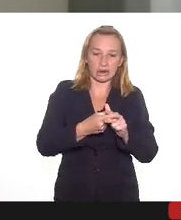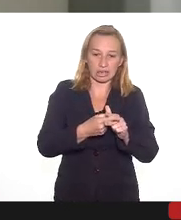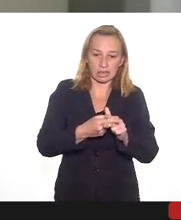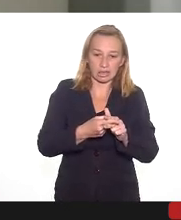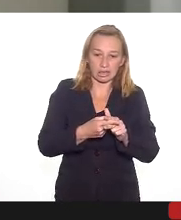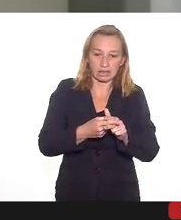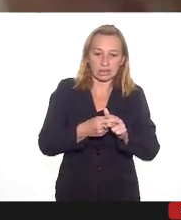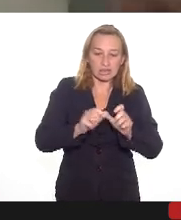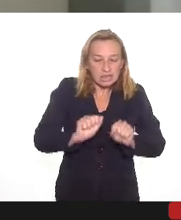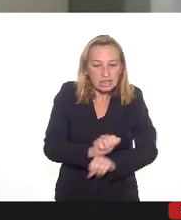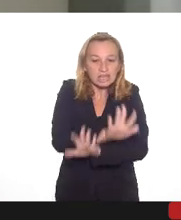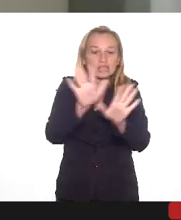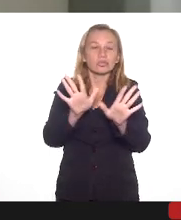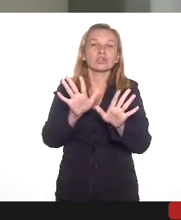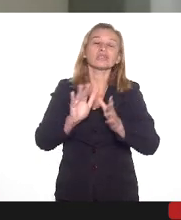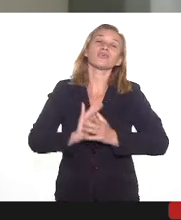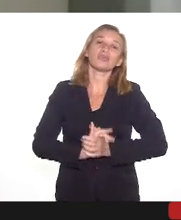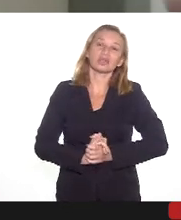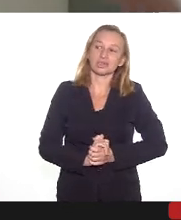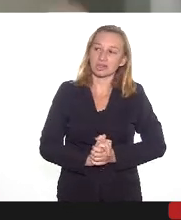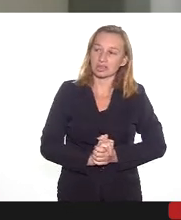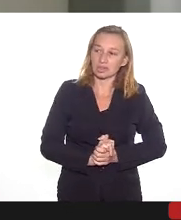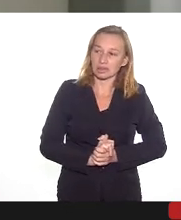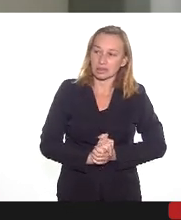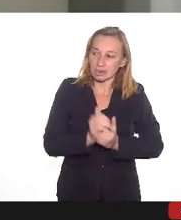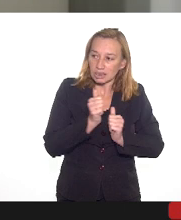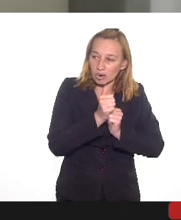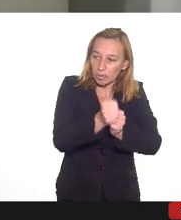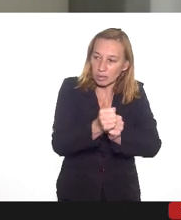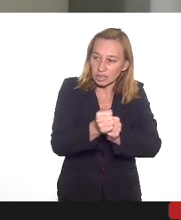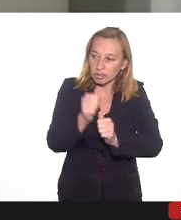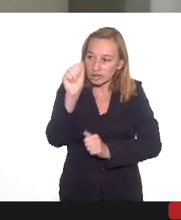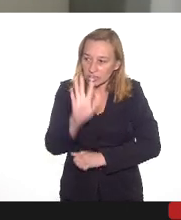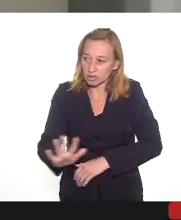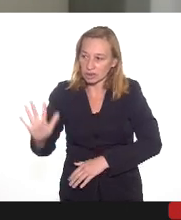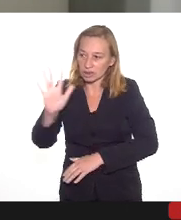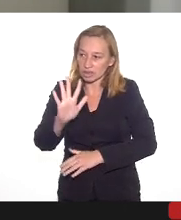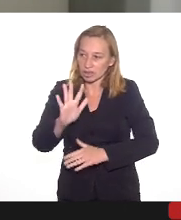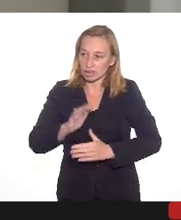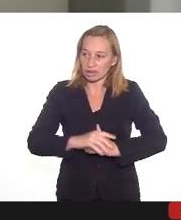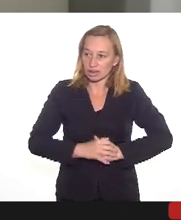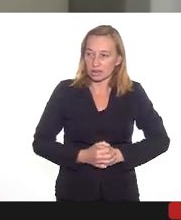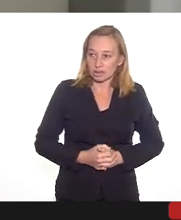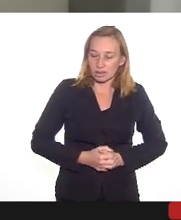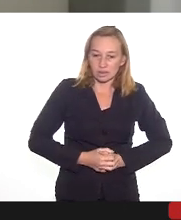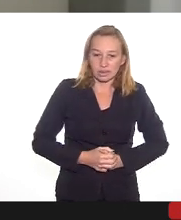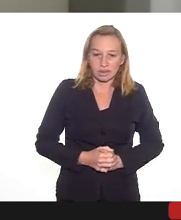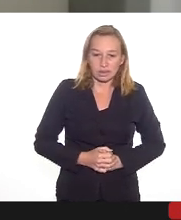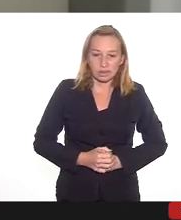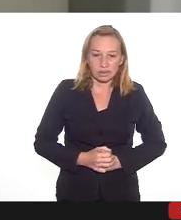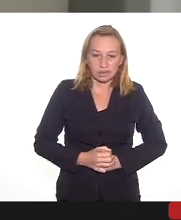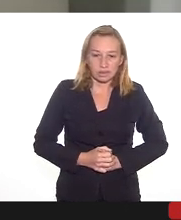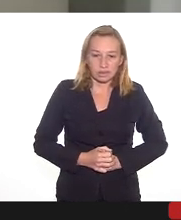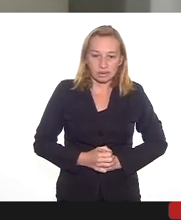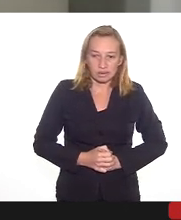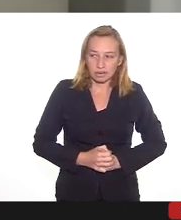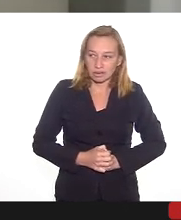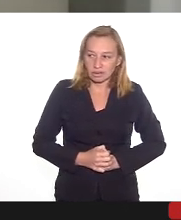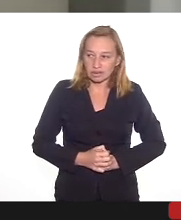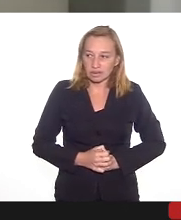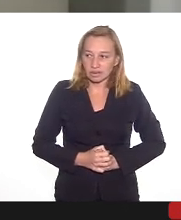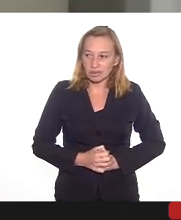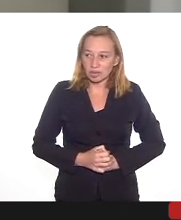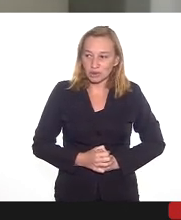nessa transparência completa e o acompanhamento social muito importante dos recursos da educação. Com